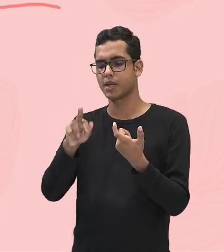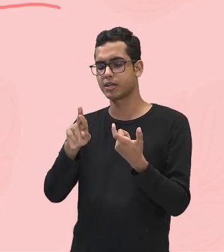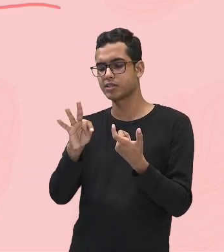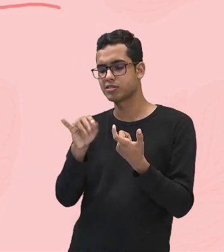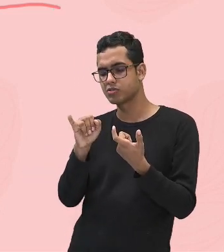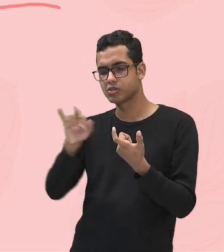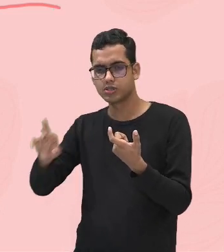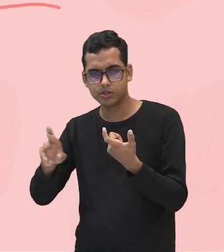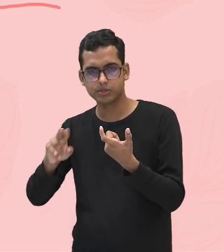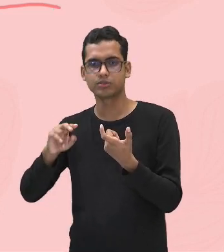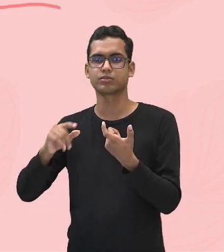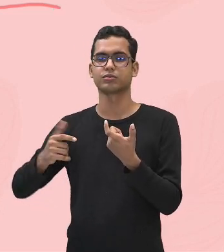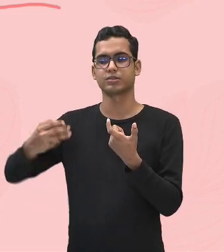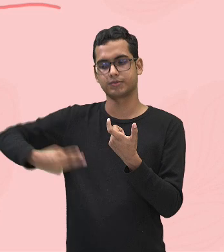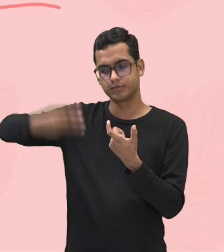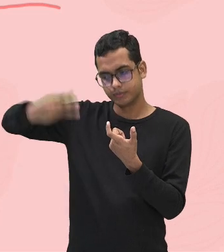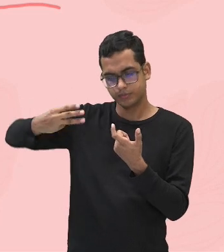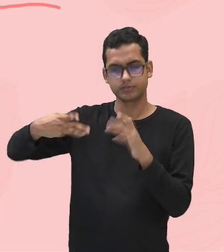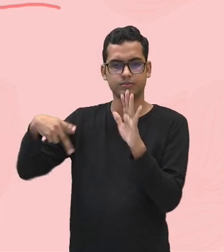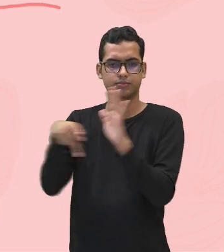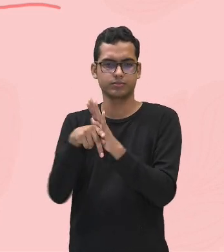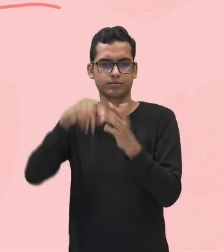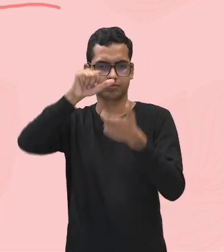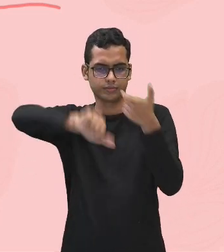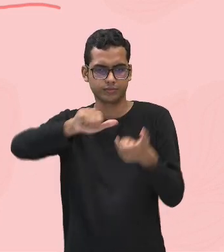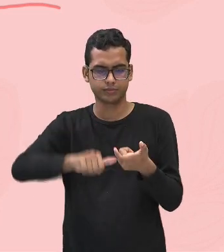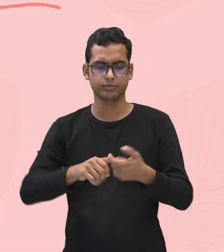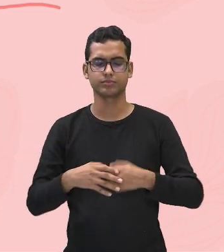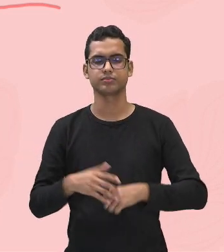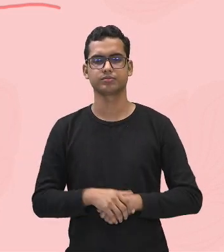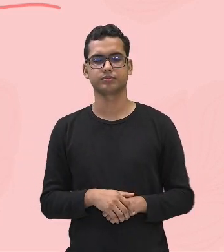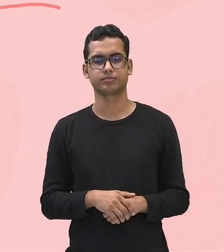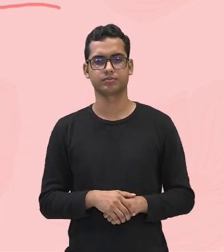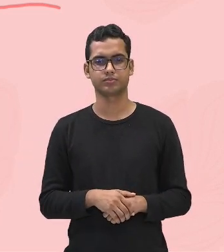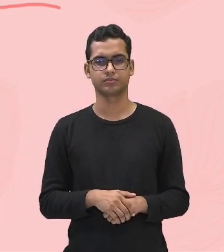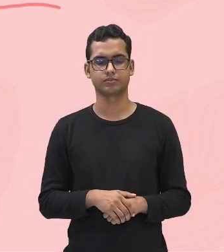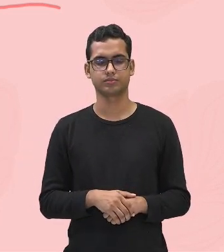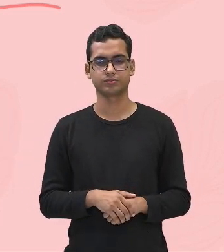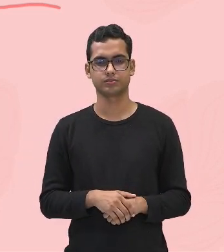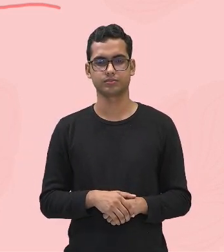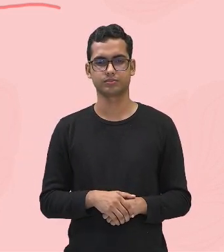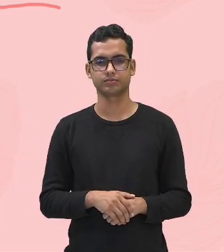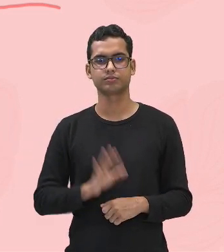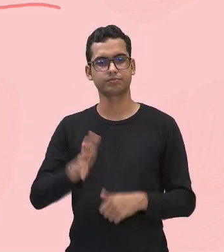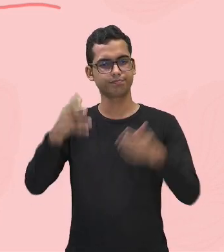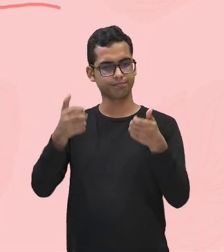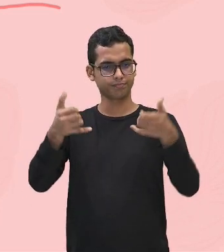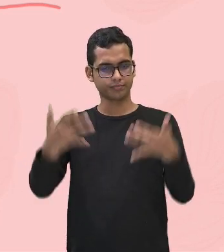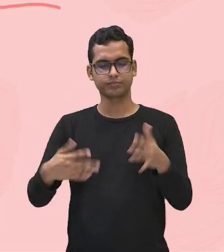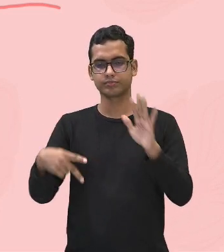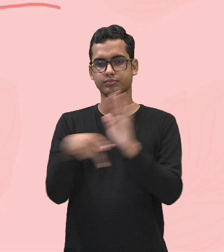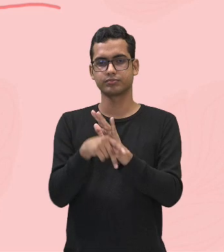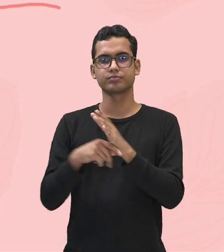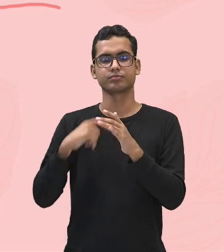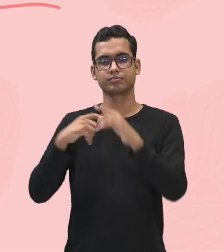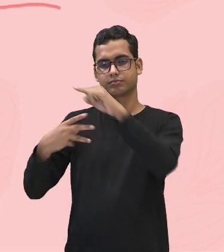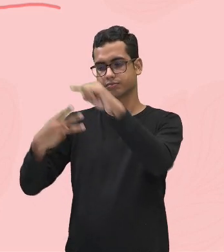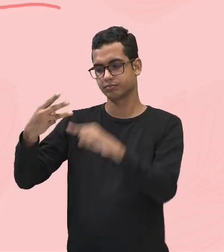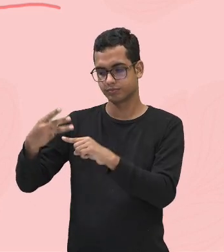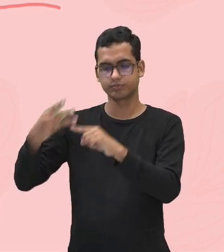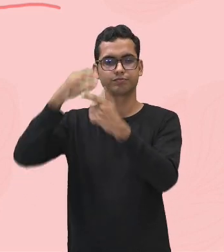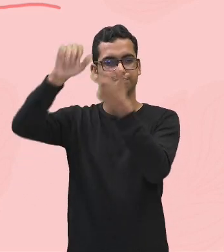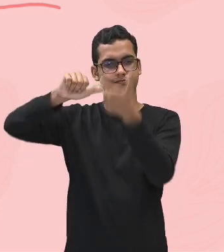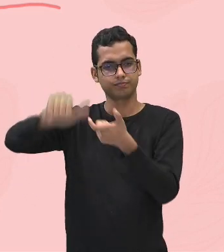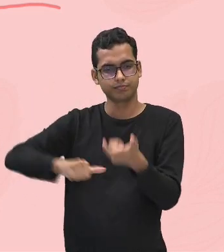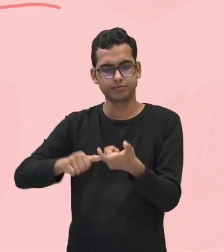terceira conjugação. Então, quando falamos das conjugações, são essas 3,